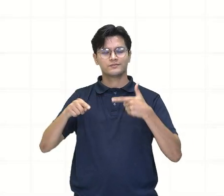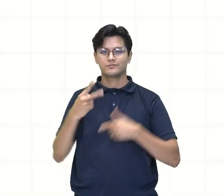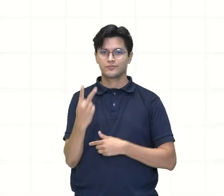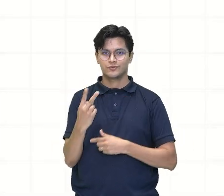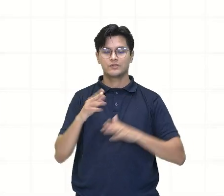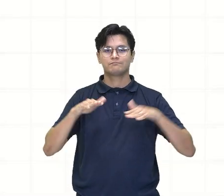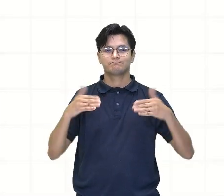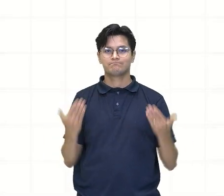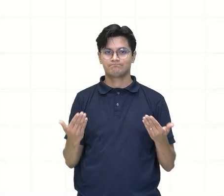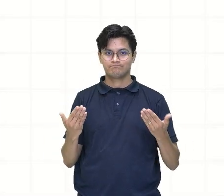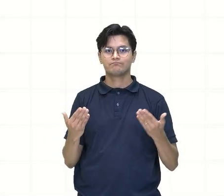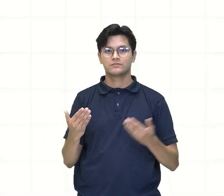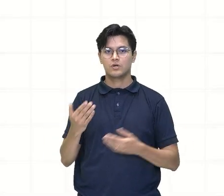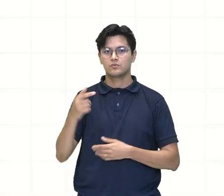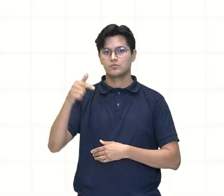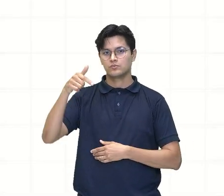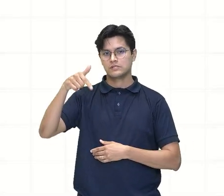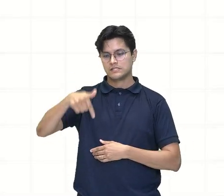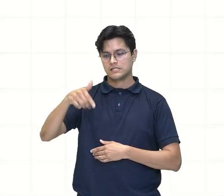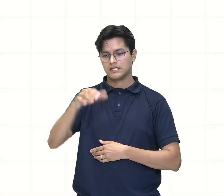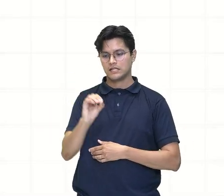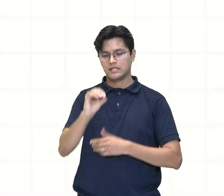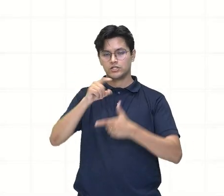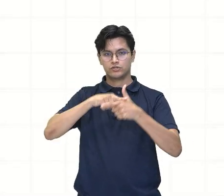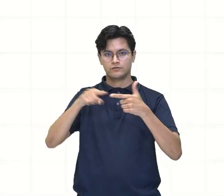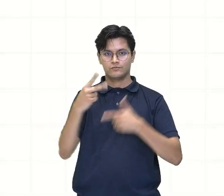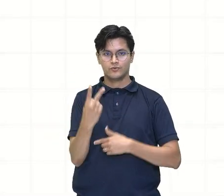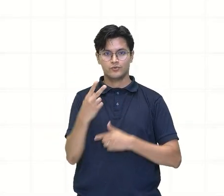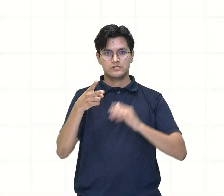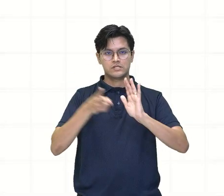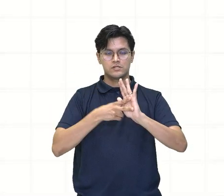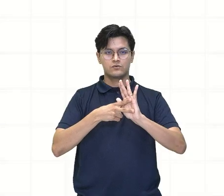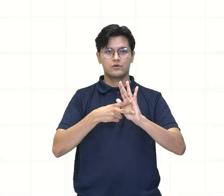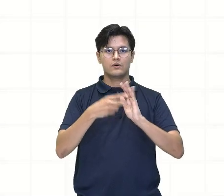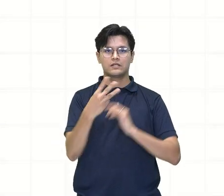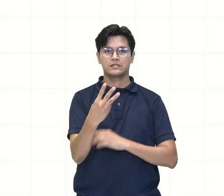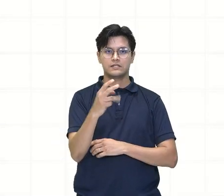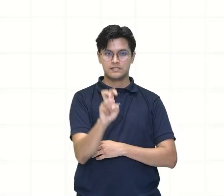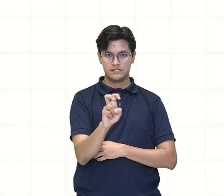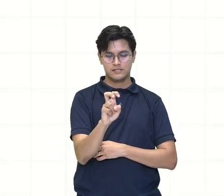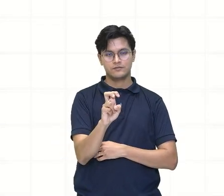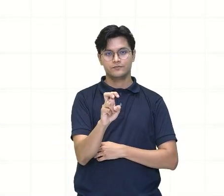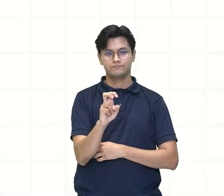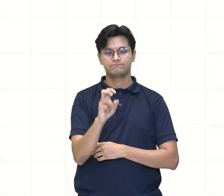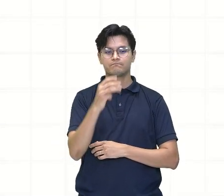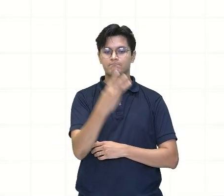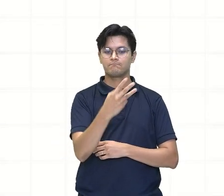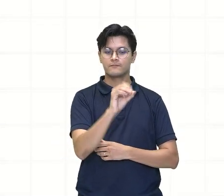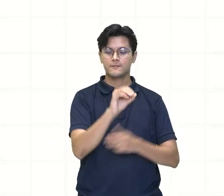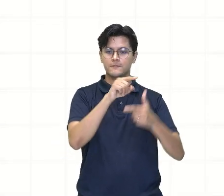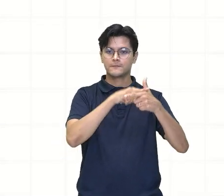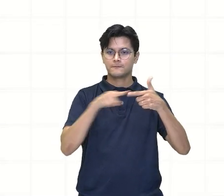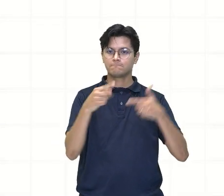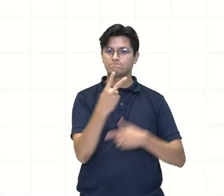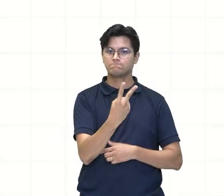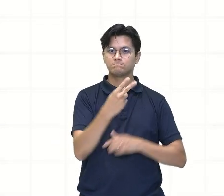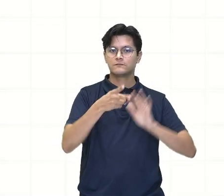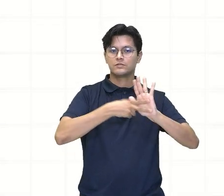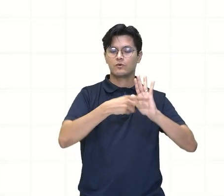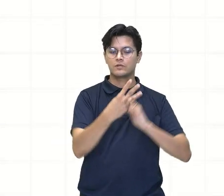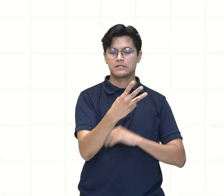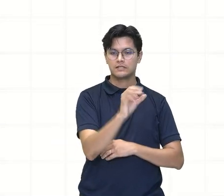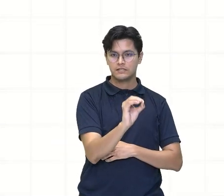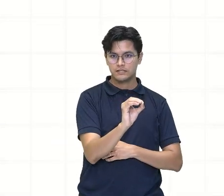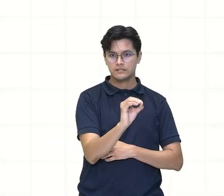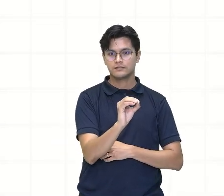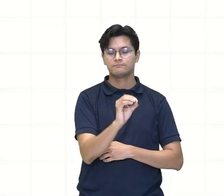60 dividido por 2 é 30. E 74 dividido por 2 é